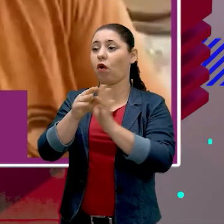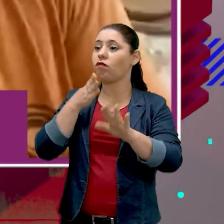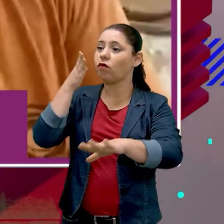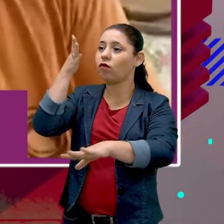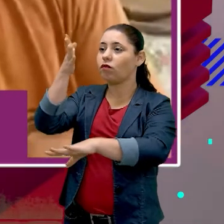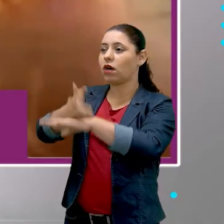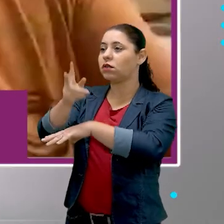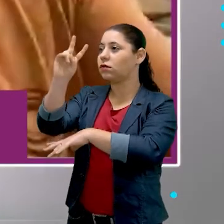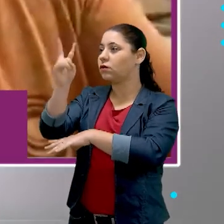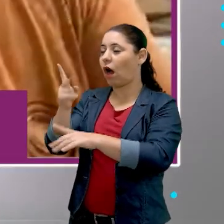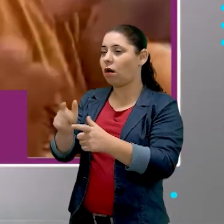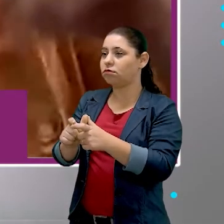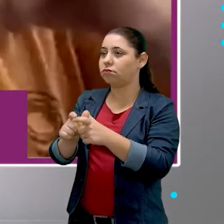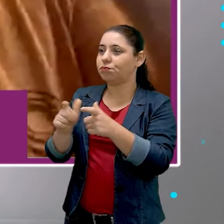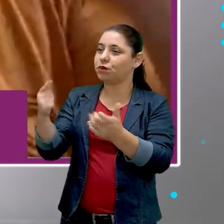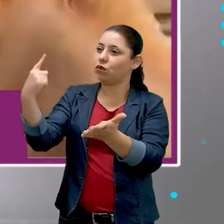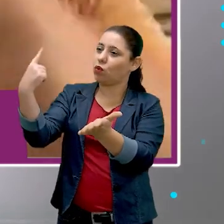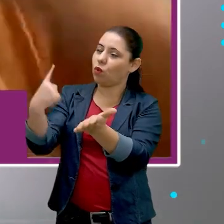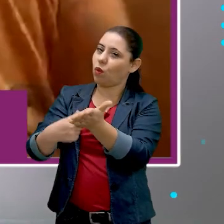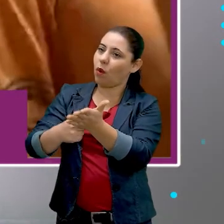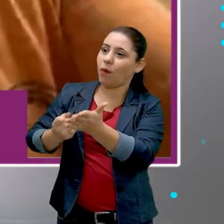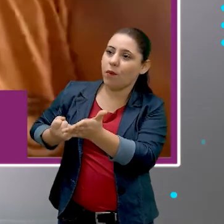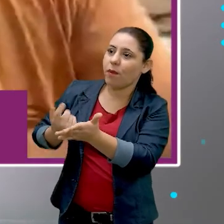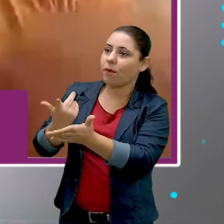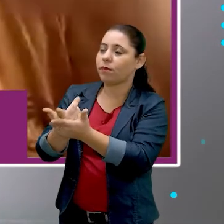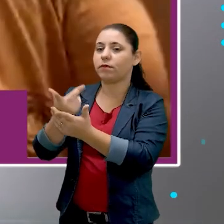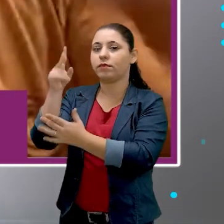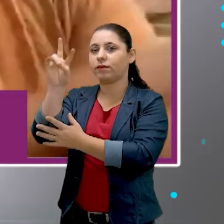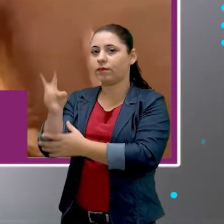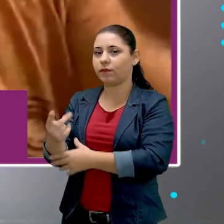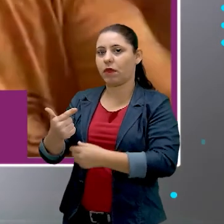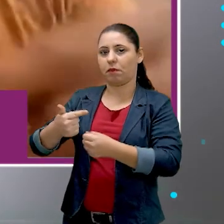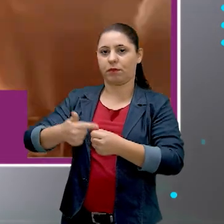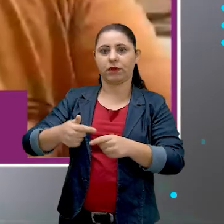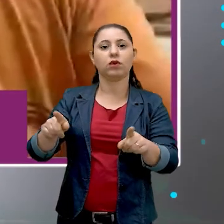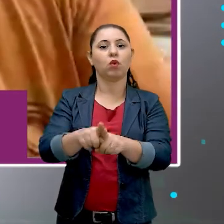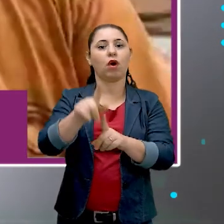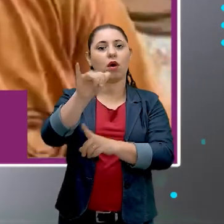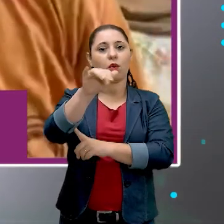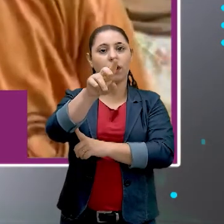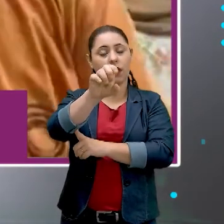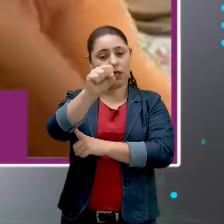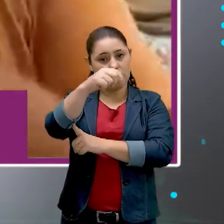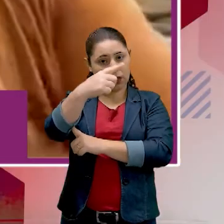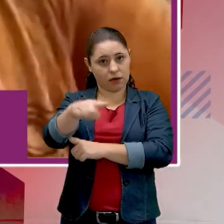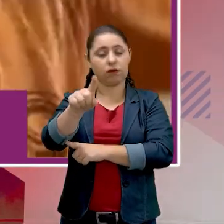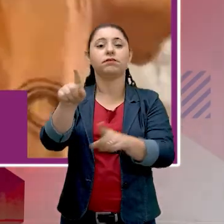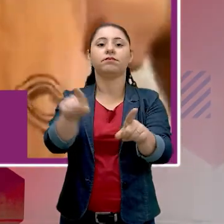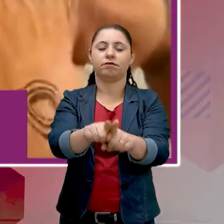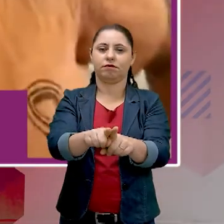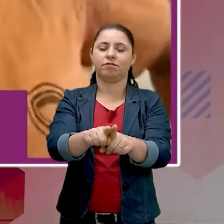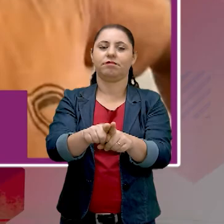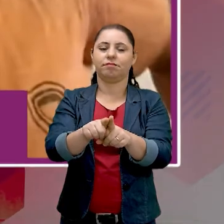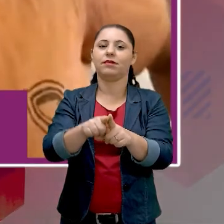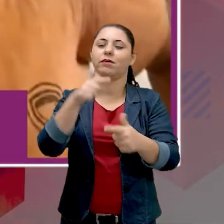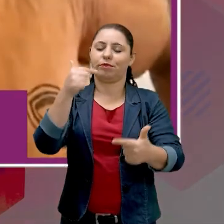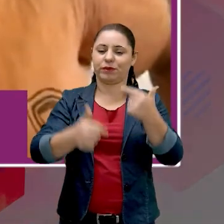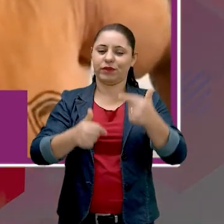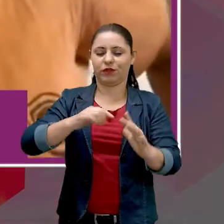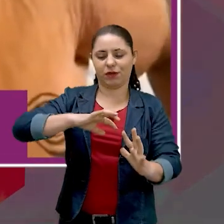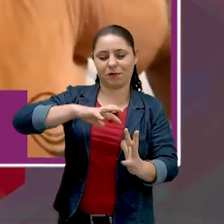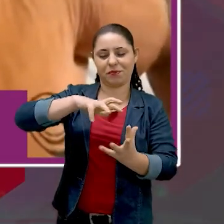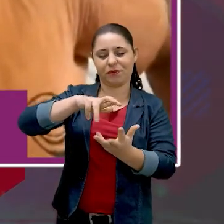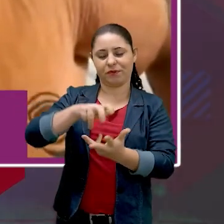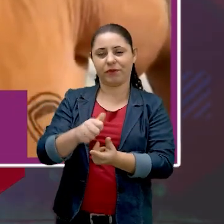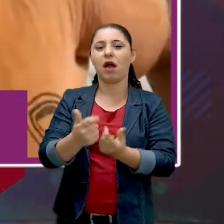governo estadunidense atual, foi lá para fazer a ampliação do negócio de comprar petróleo da Venezuela, e a mesma coisa no Irã. A